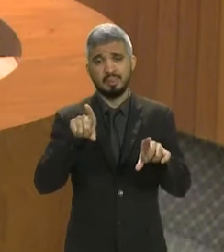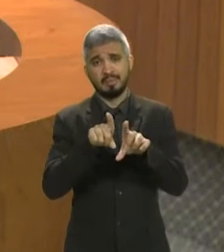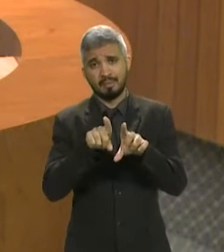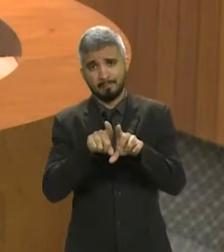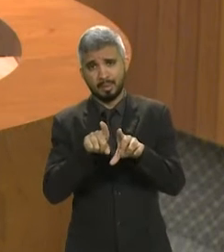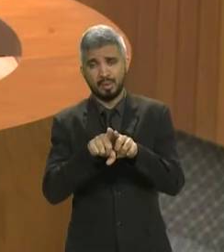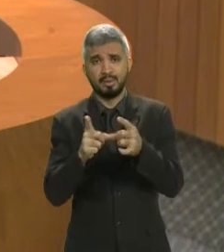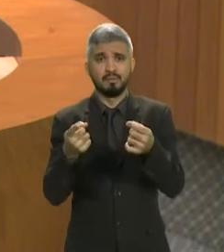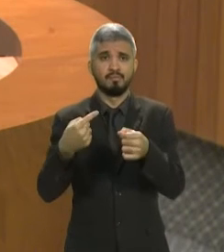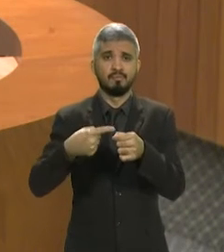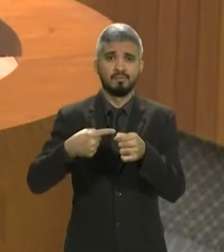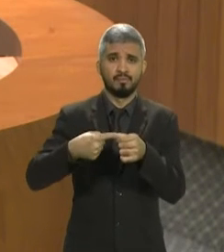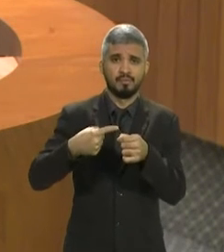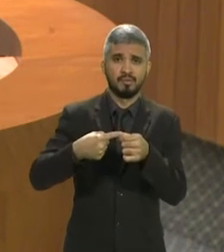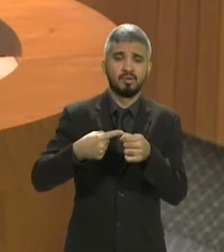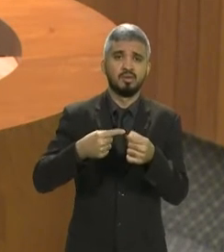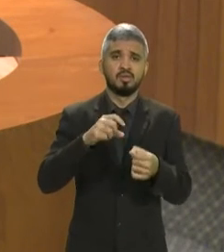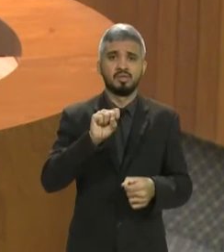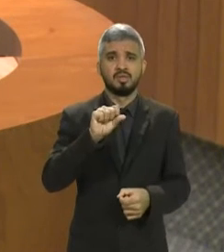vários e vários